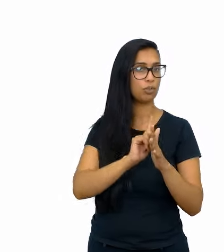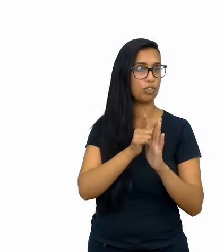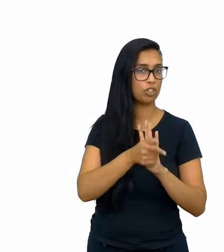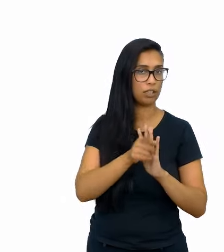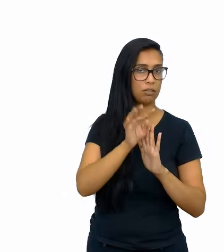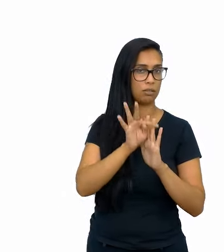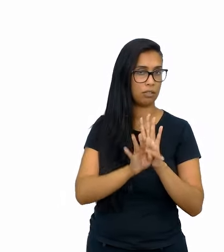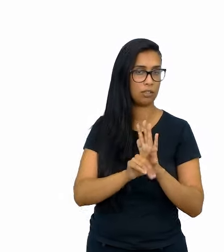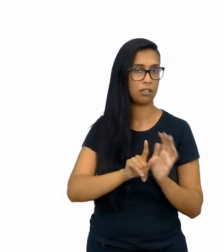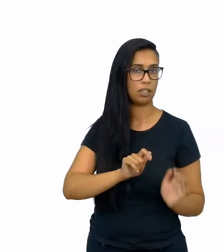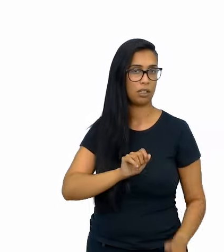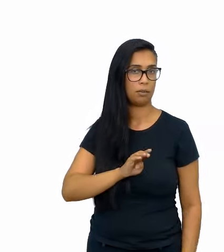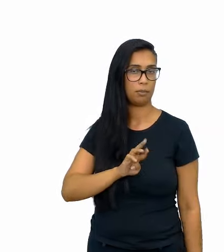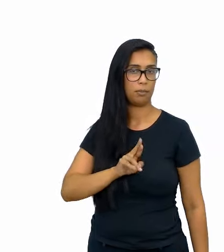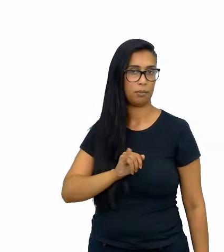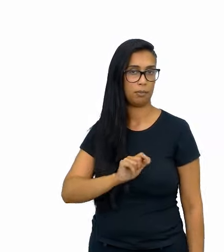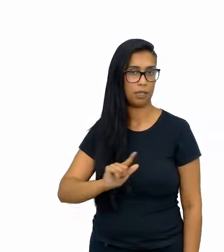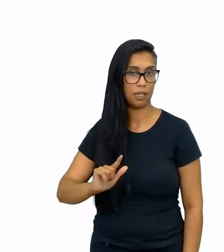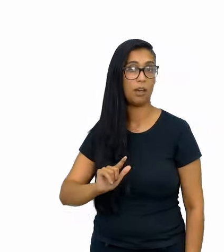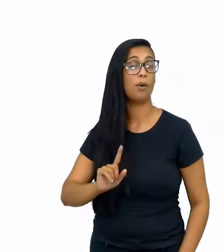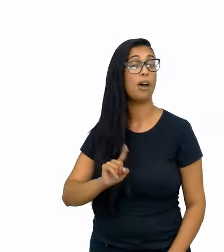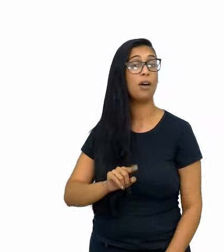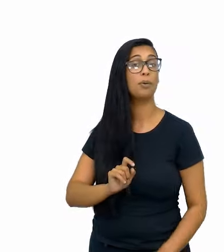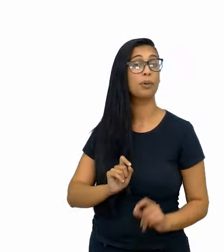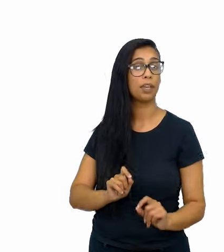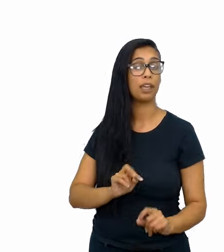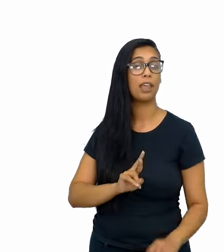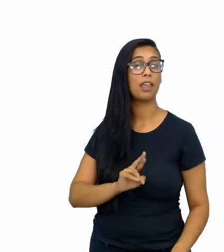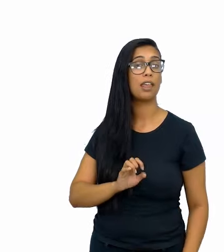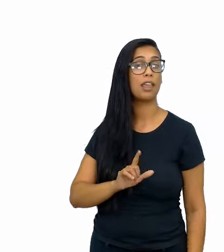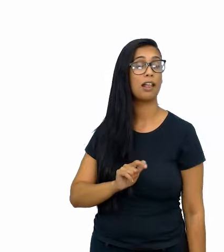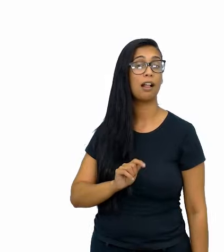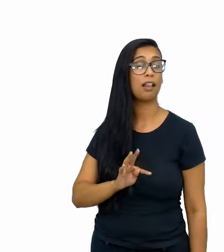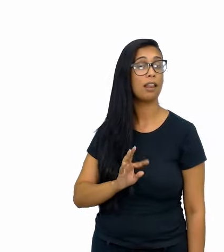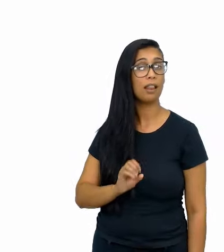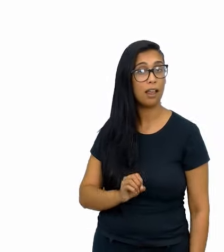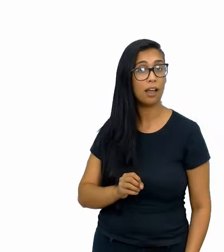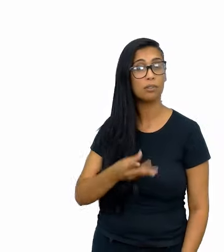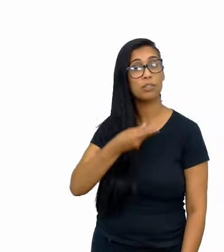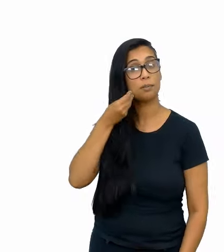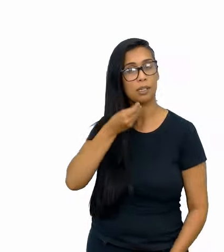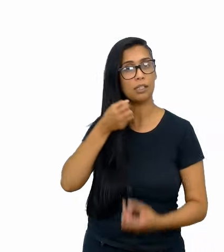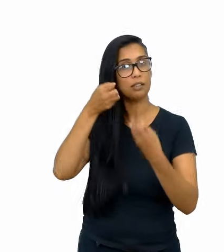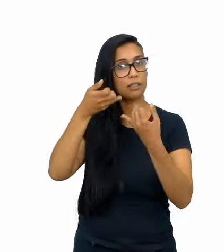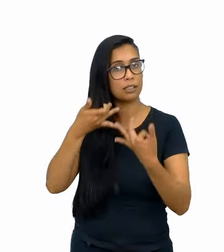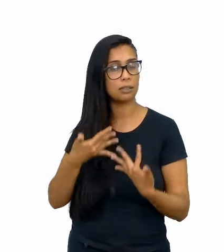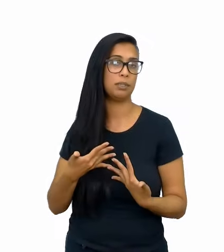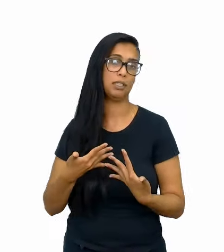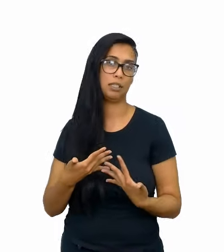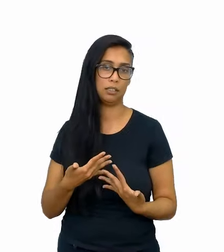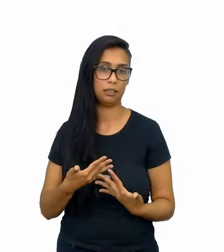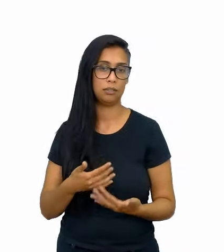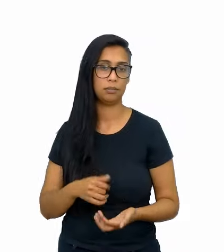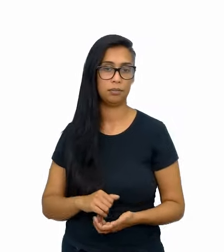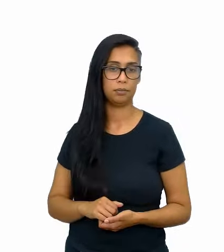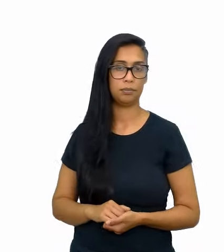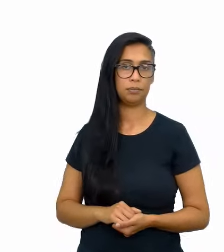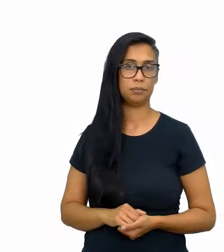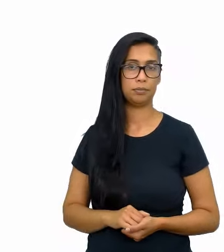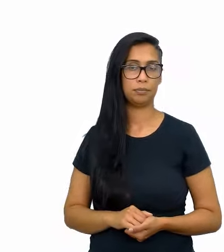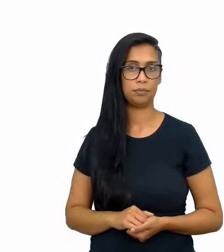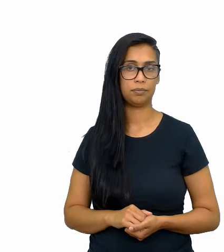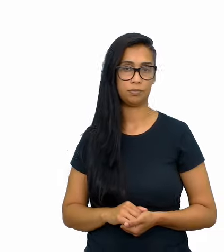sou, estou, minha experiência, eu gostei, meu problema. Aí, quando não